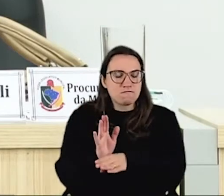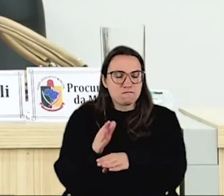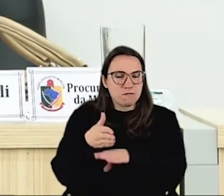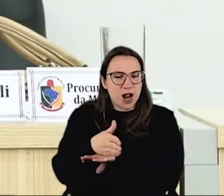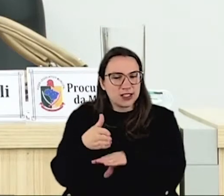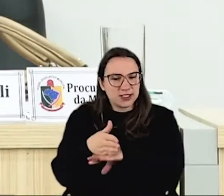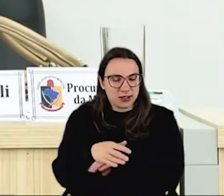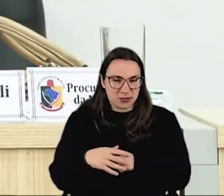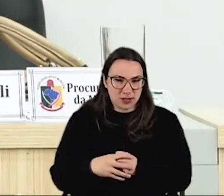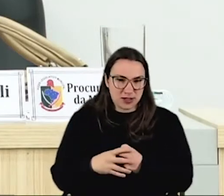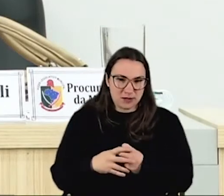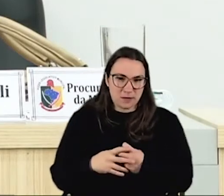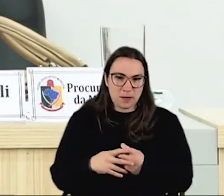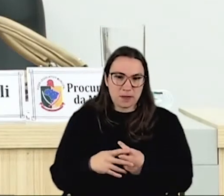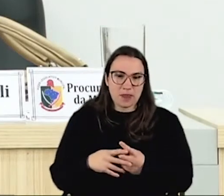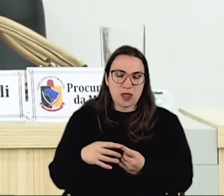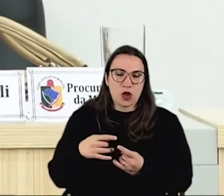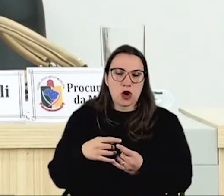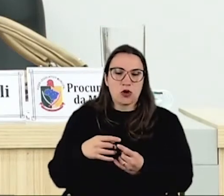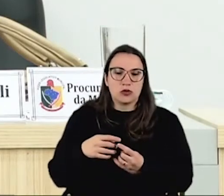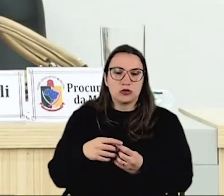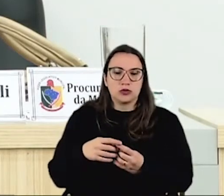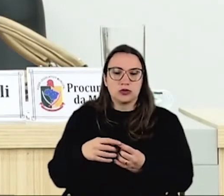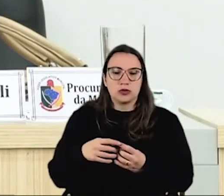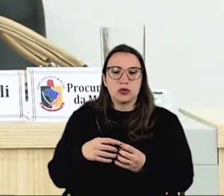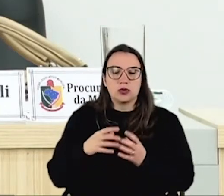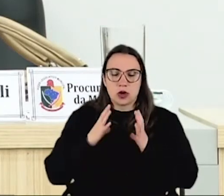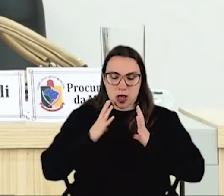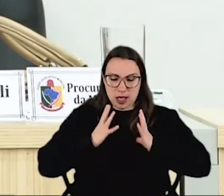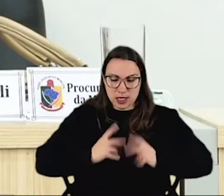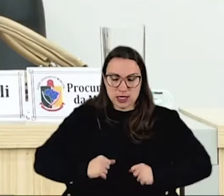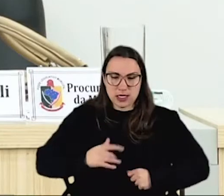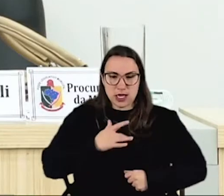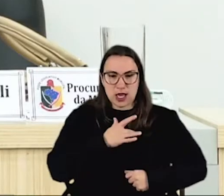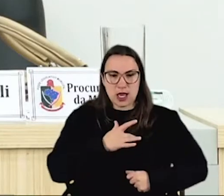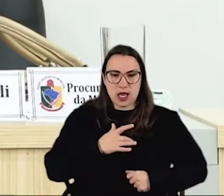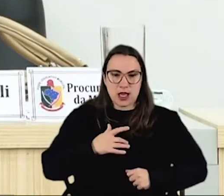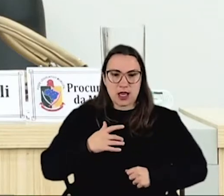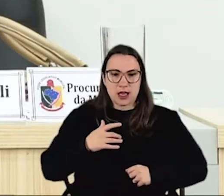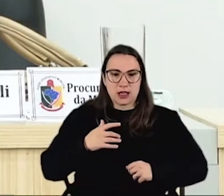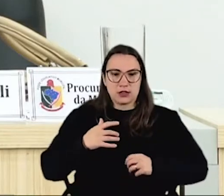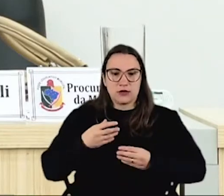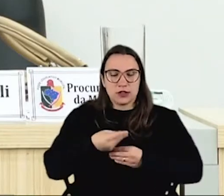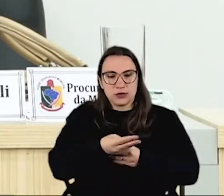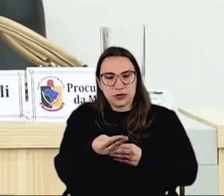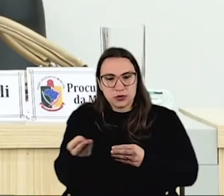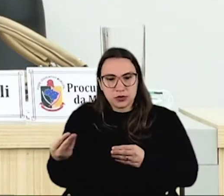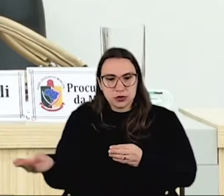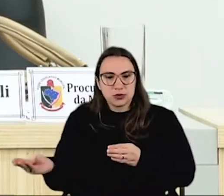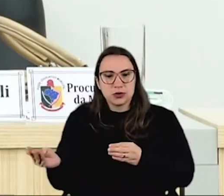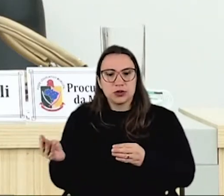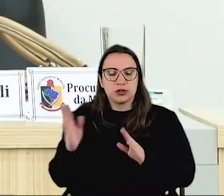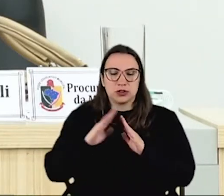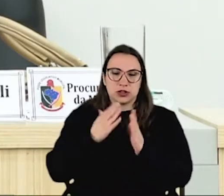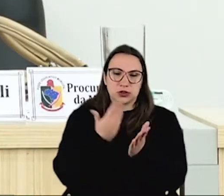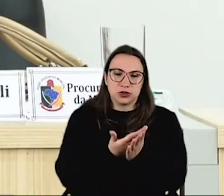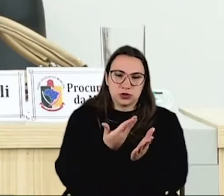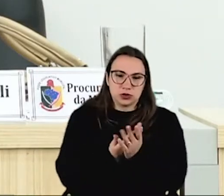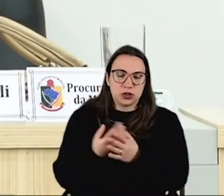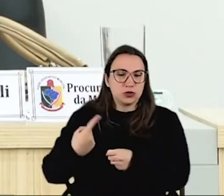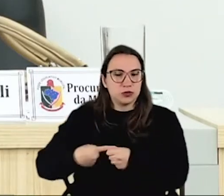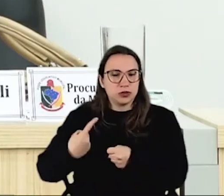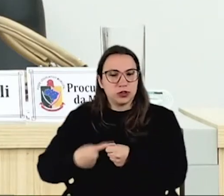Os absorventes arrecadados e os kits de higiene serão distribuídos às escolas do nosso município. O ano